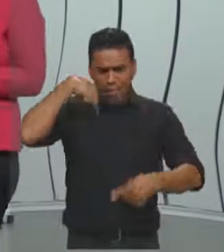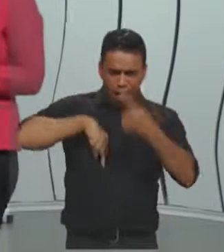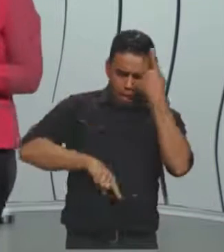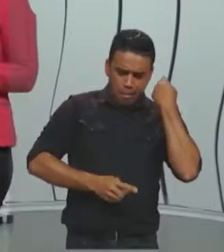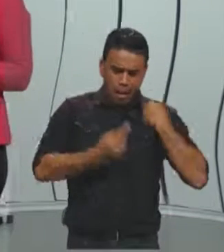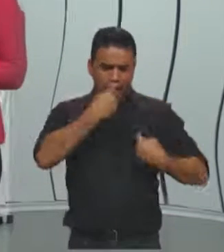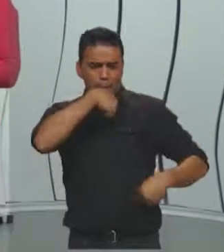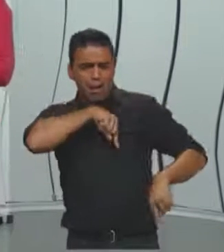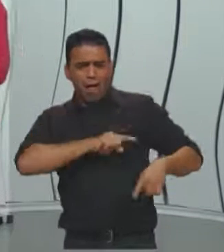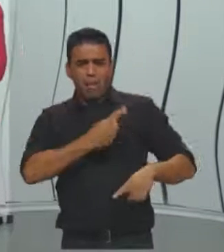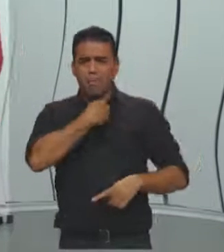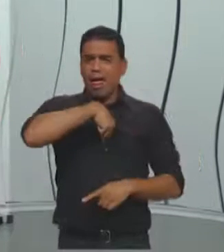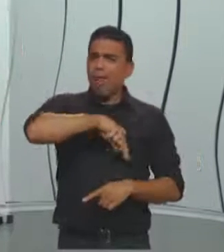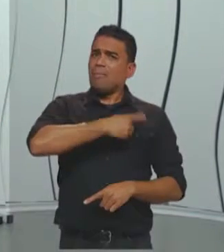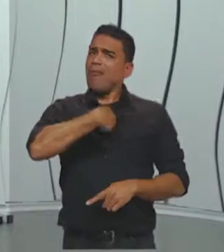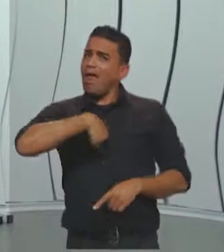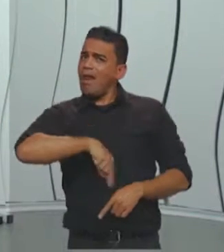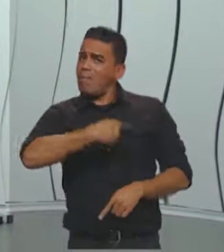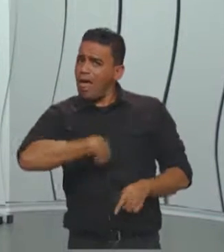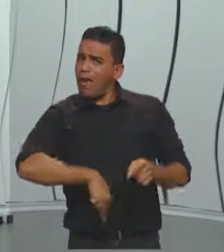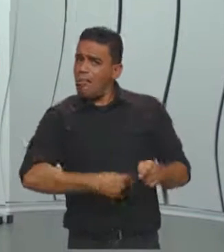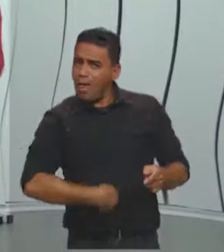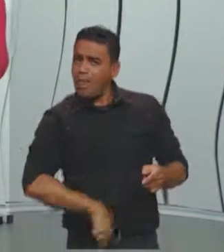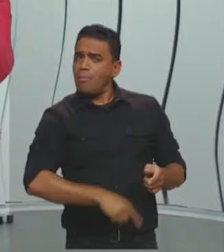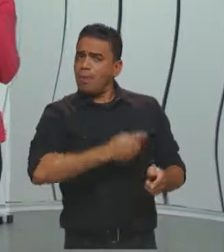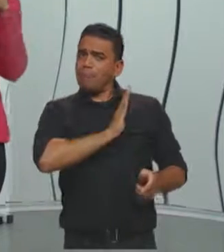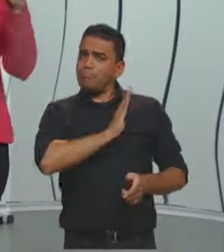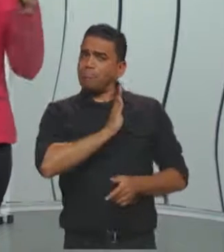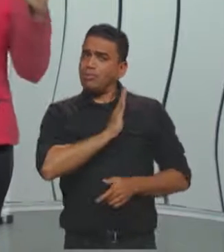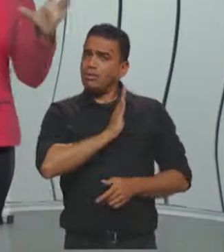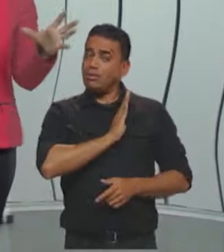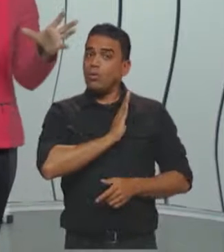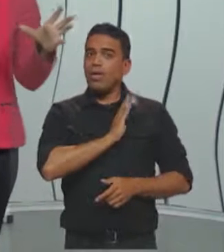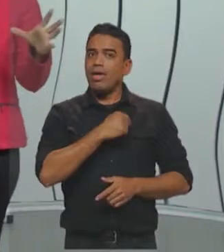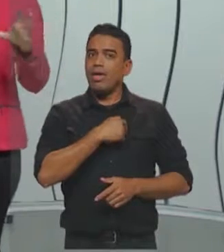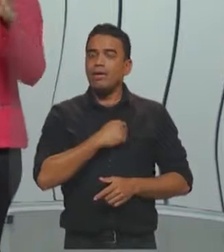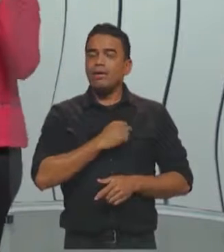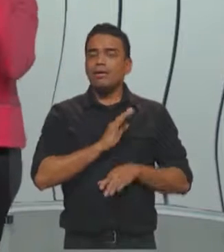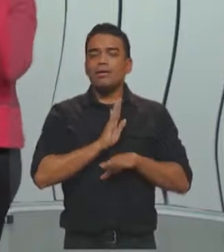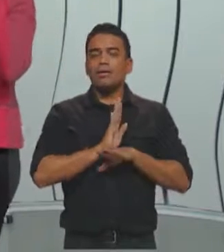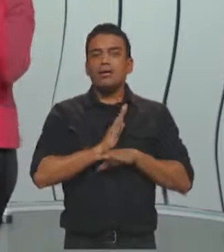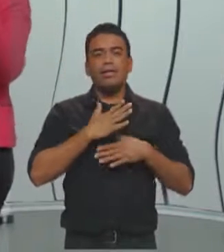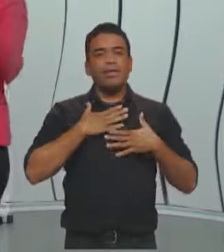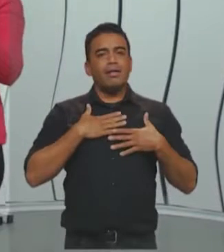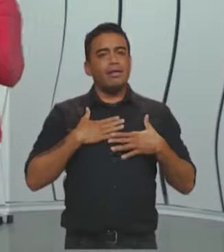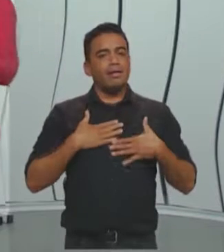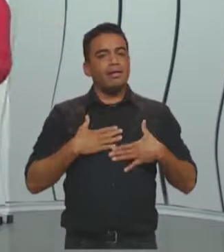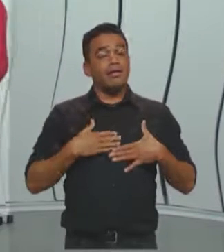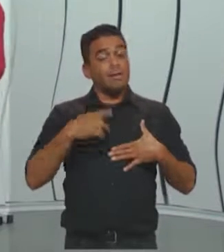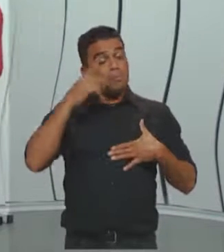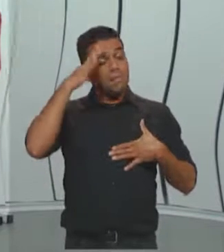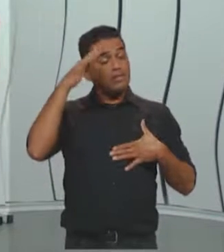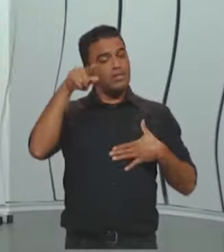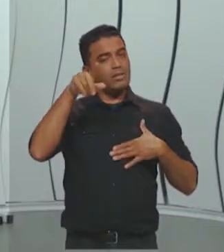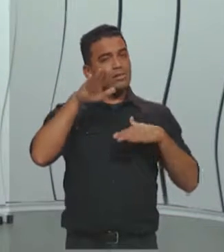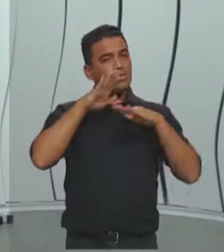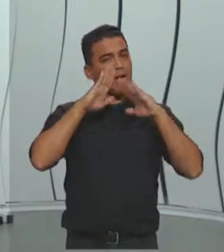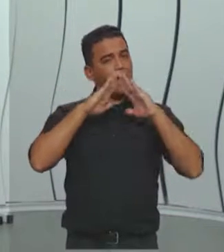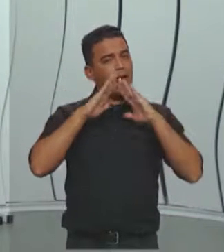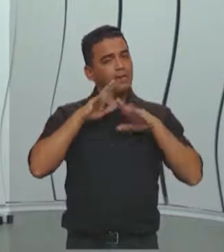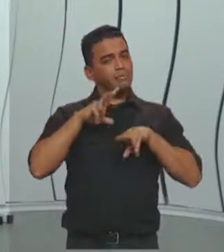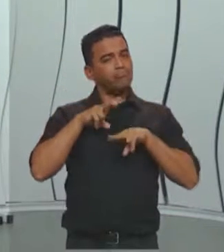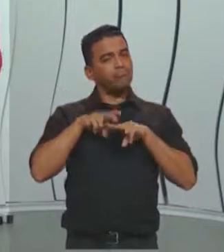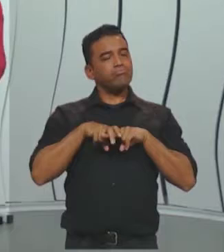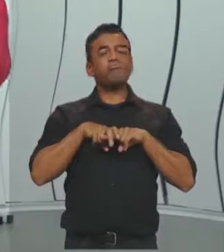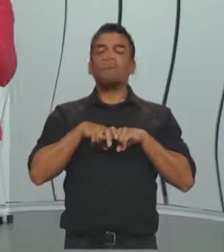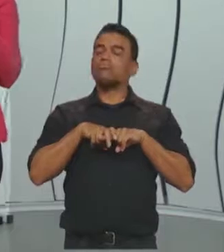coração. Então, quando o coração ele está em repouso, imagine você sentadinho aí me assistindo, pensa